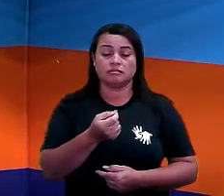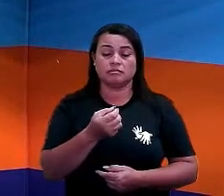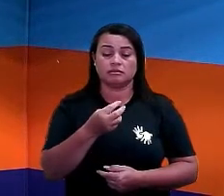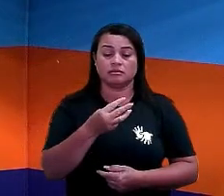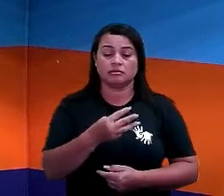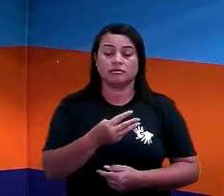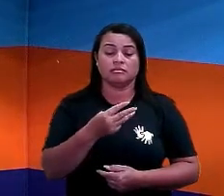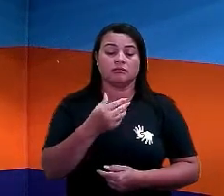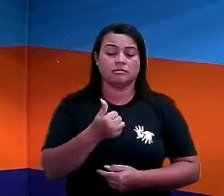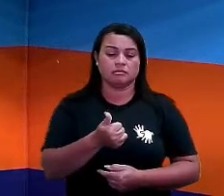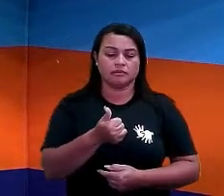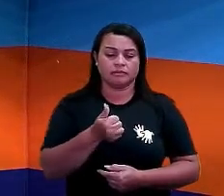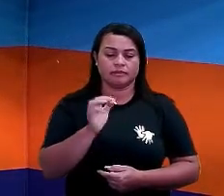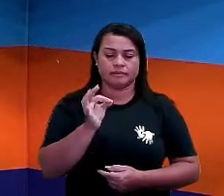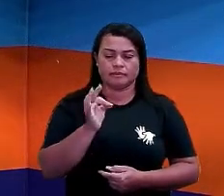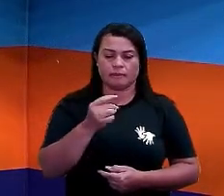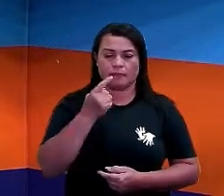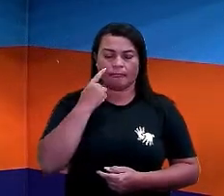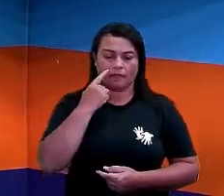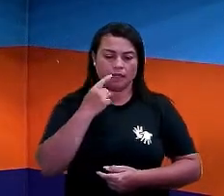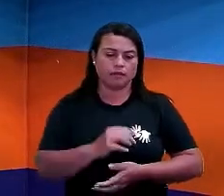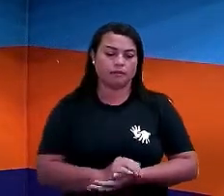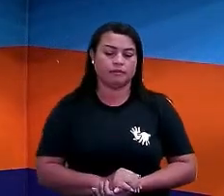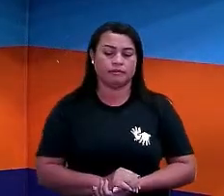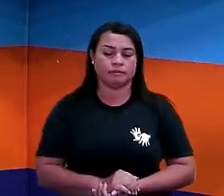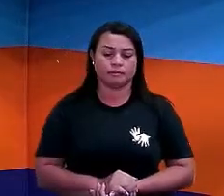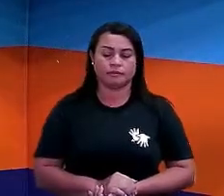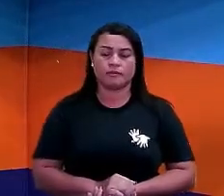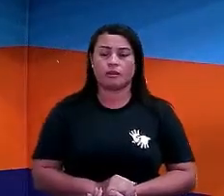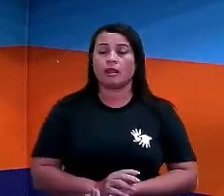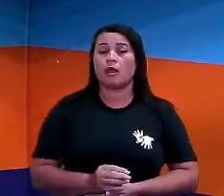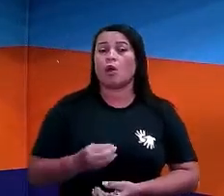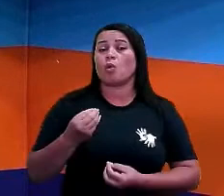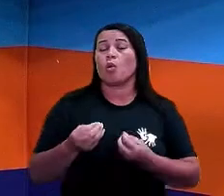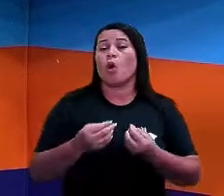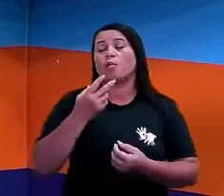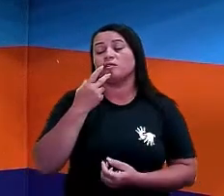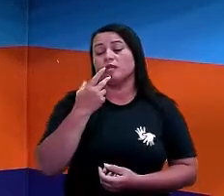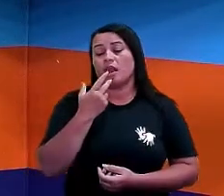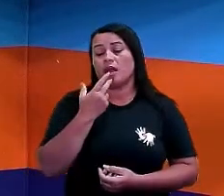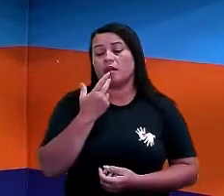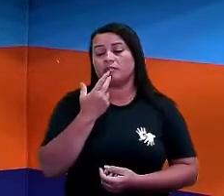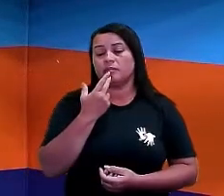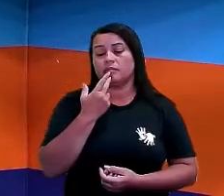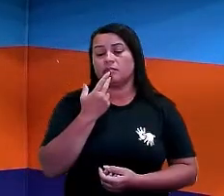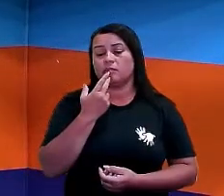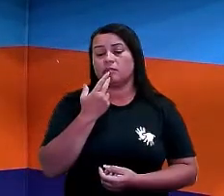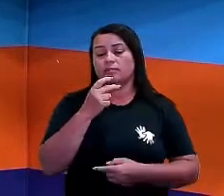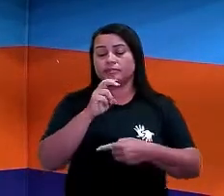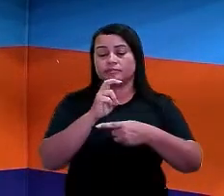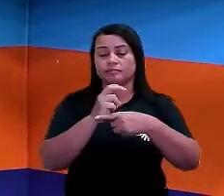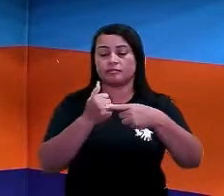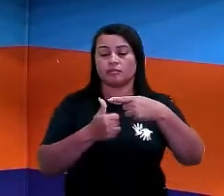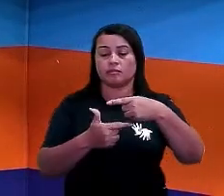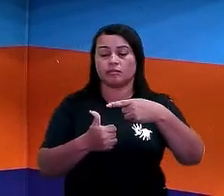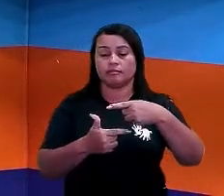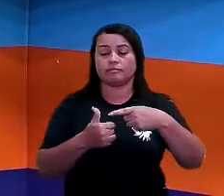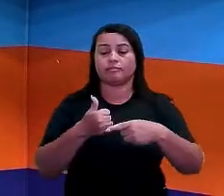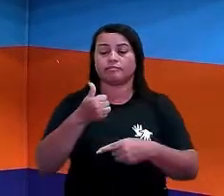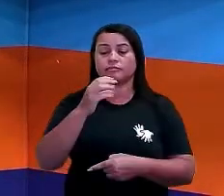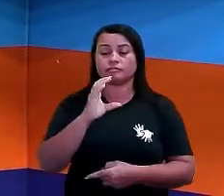20 e o número 31. Aí, no caso, a gente vai falar assim, 5,